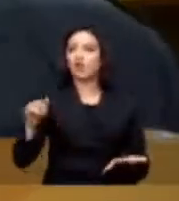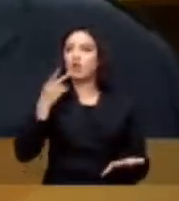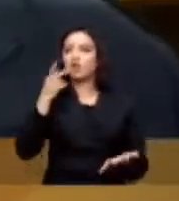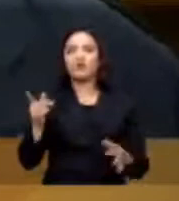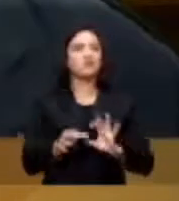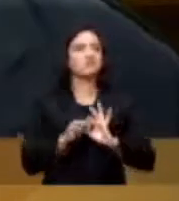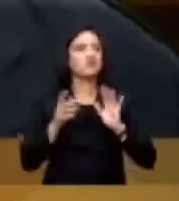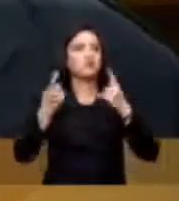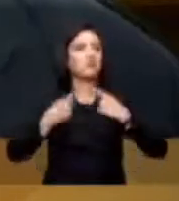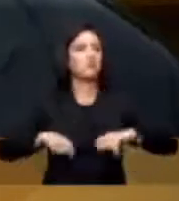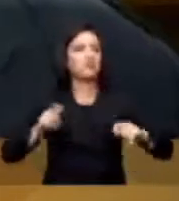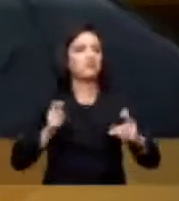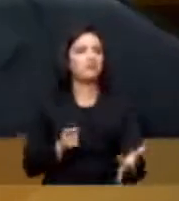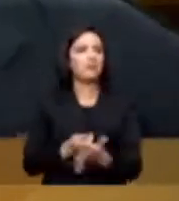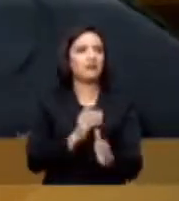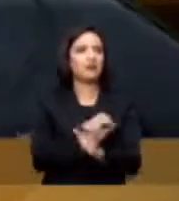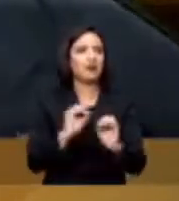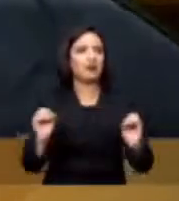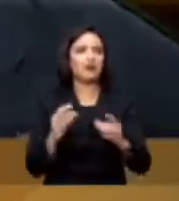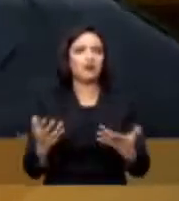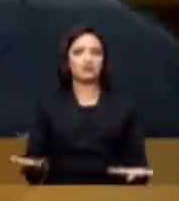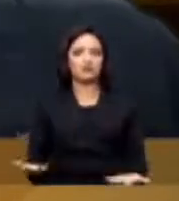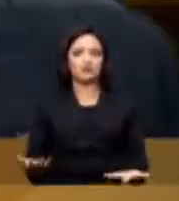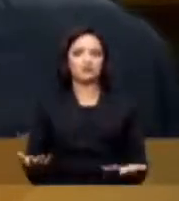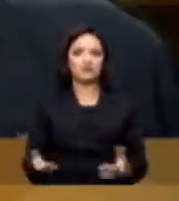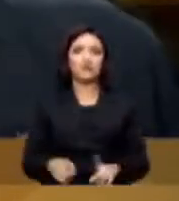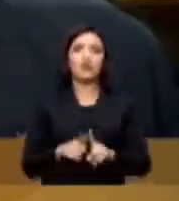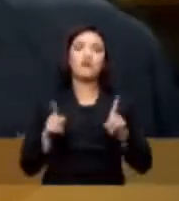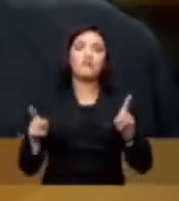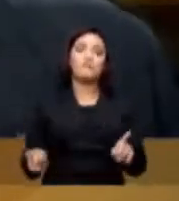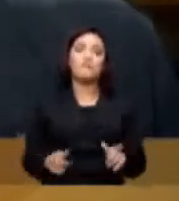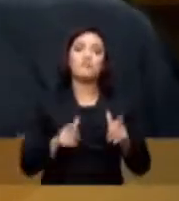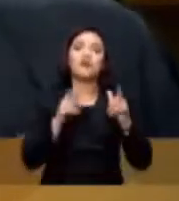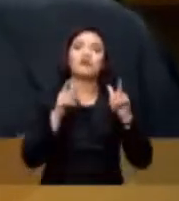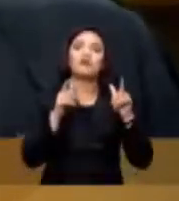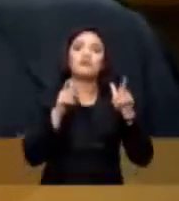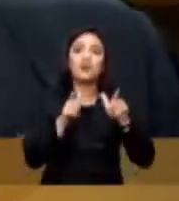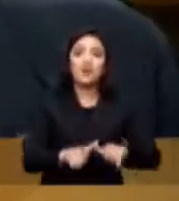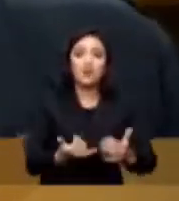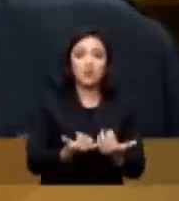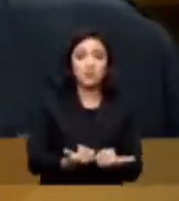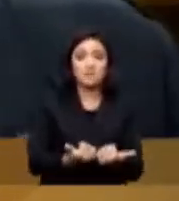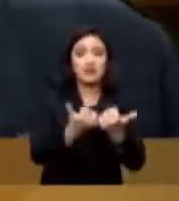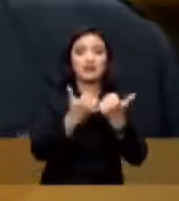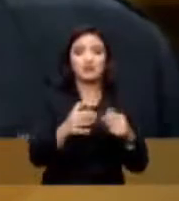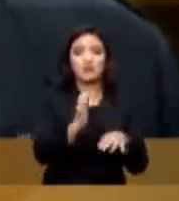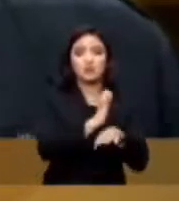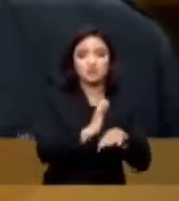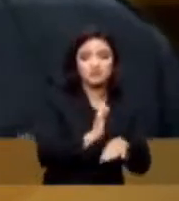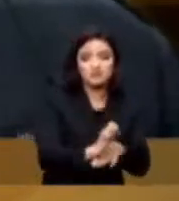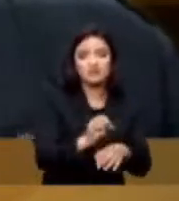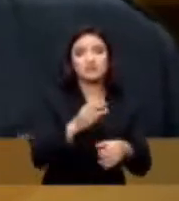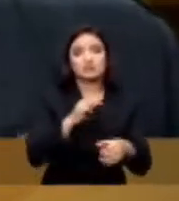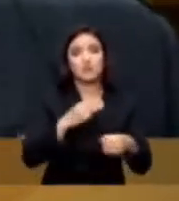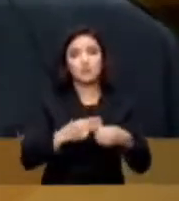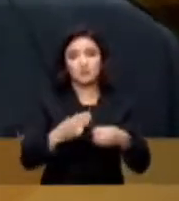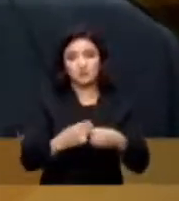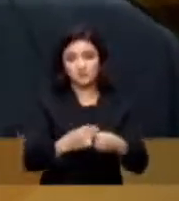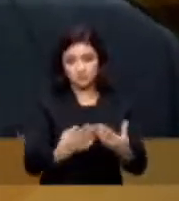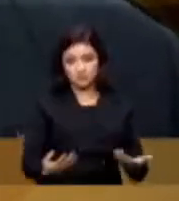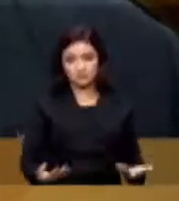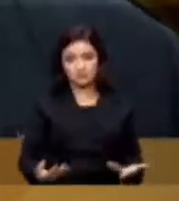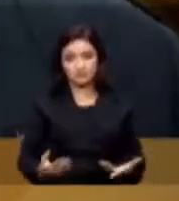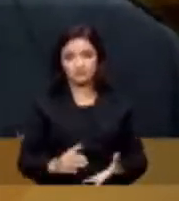receita sobre a utilização especial de um bem de uso comum do domínio estadual ou do domínio